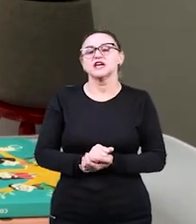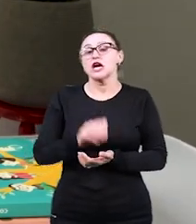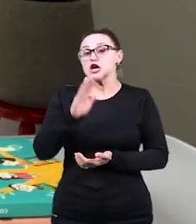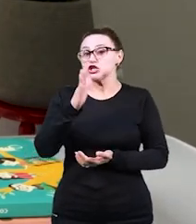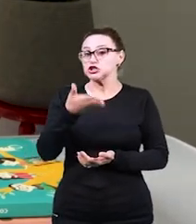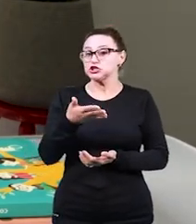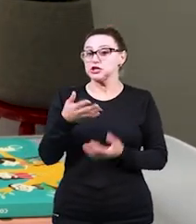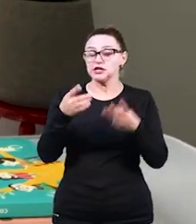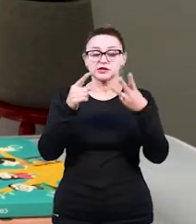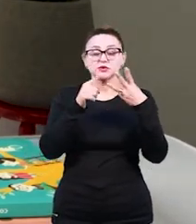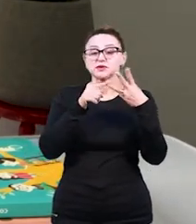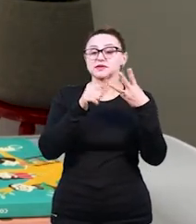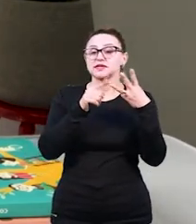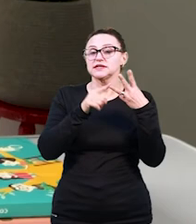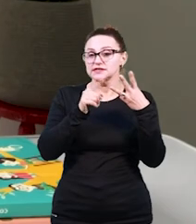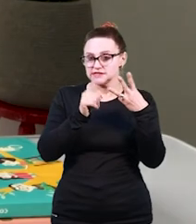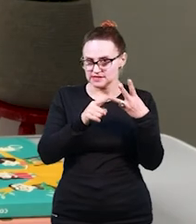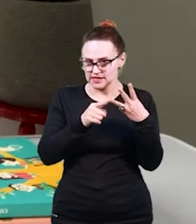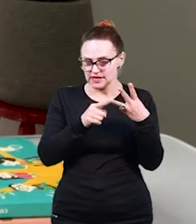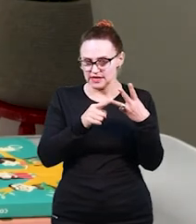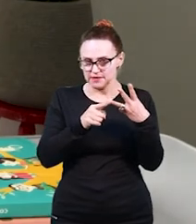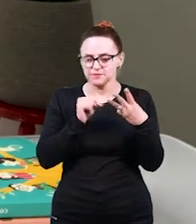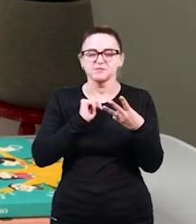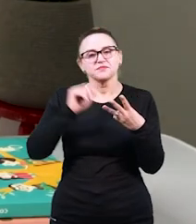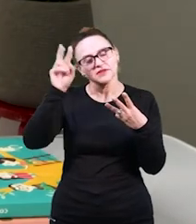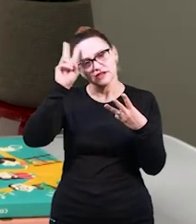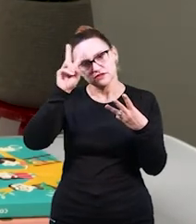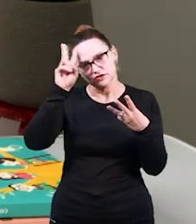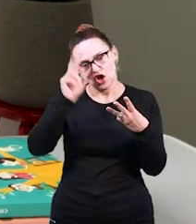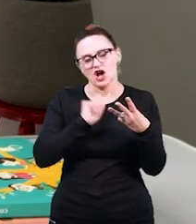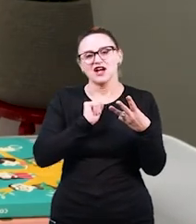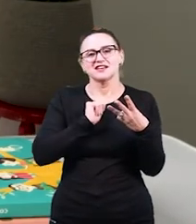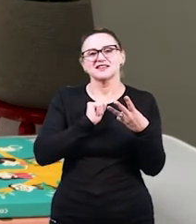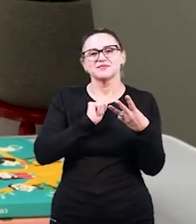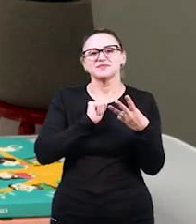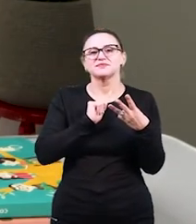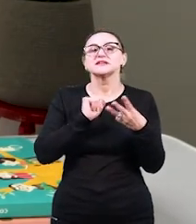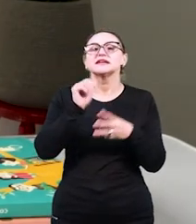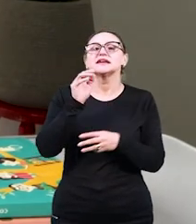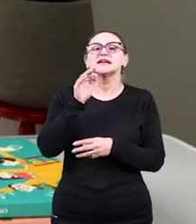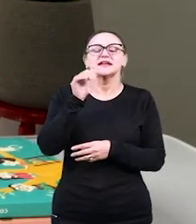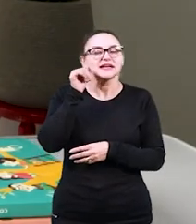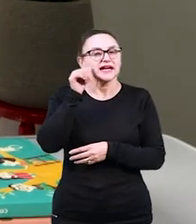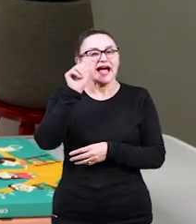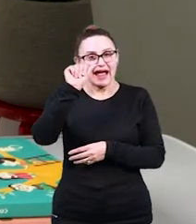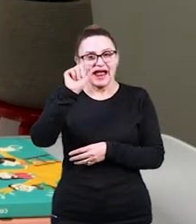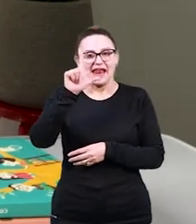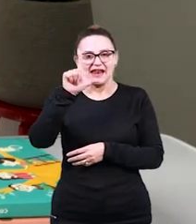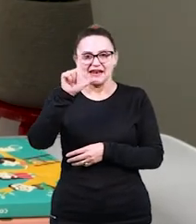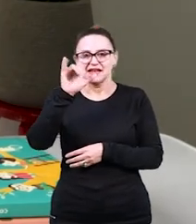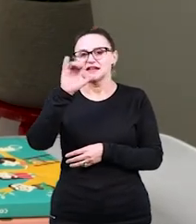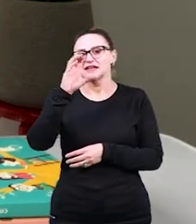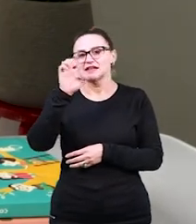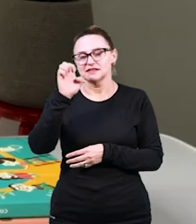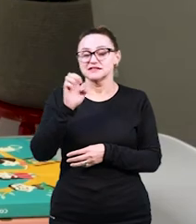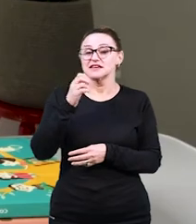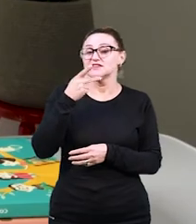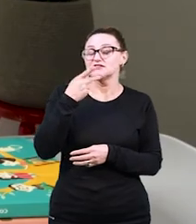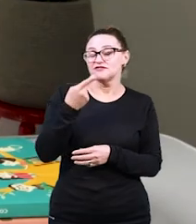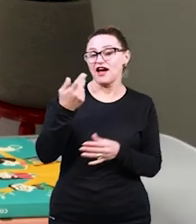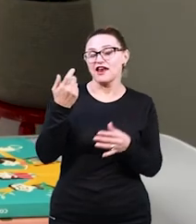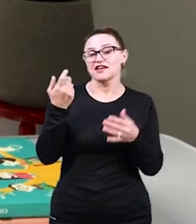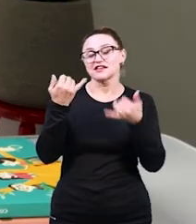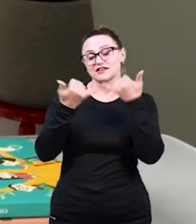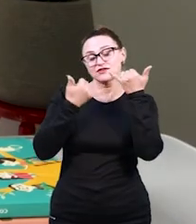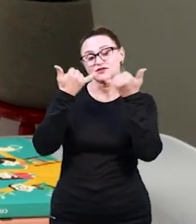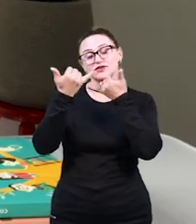já no terceiro conto, né, terceira história, que é Alice no País das Maravilhas, a gente tem uma narrativa em que o lúdico,